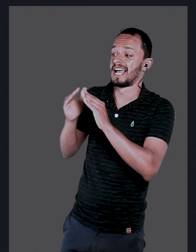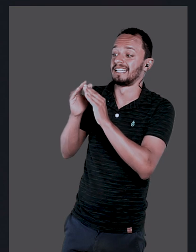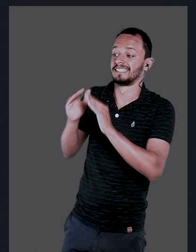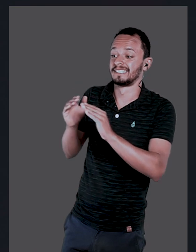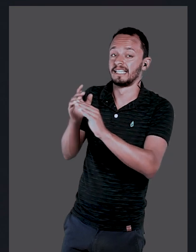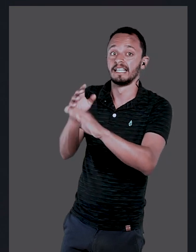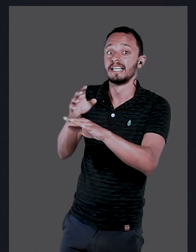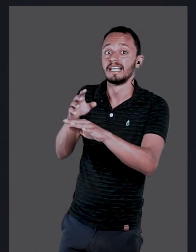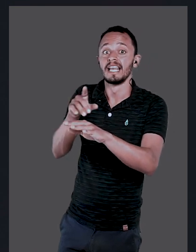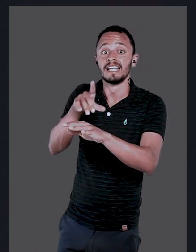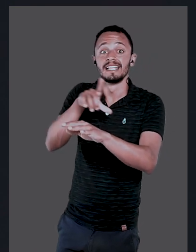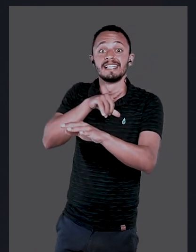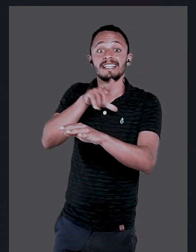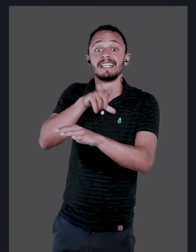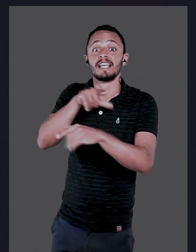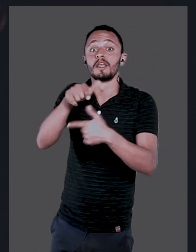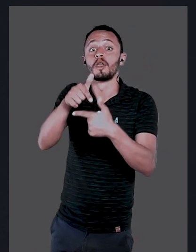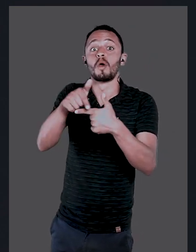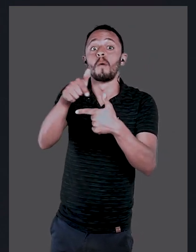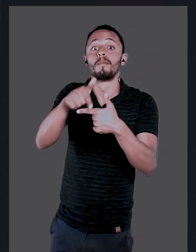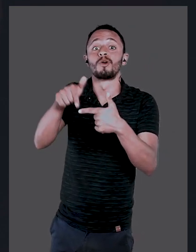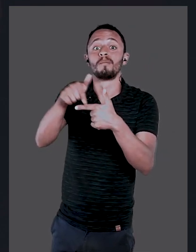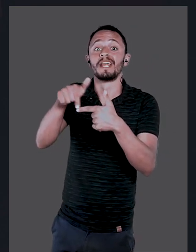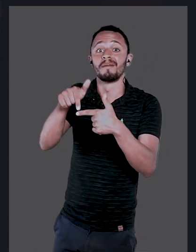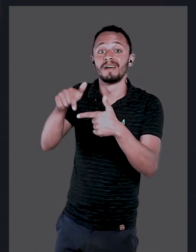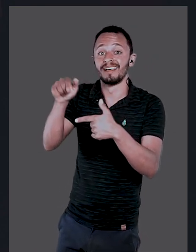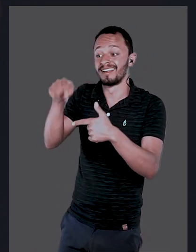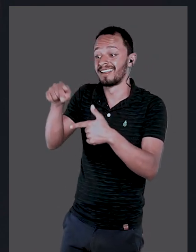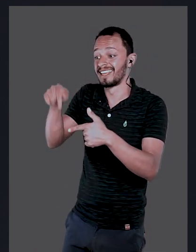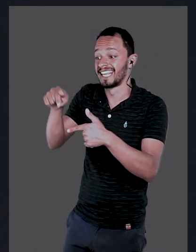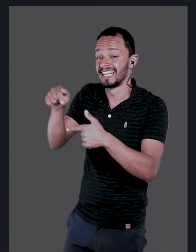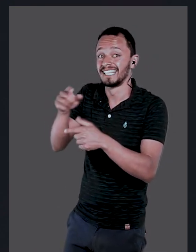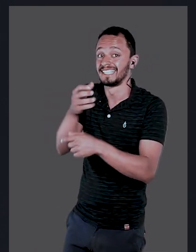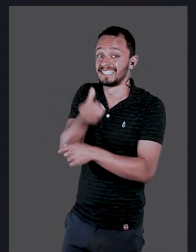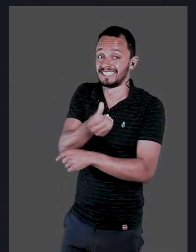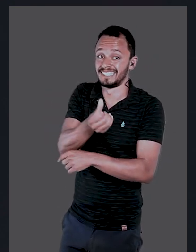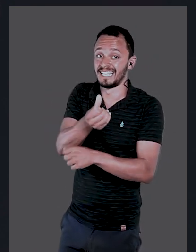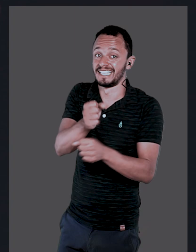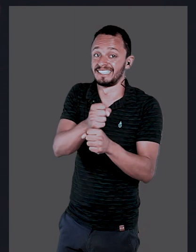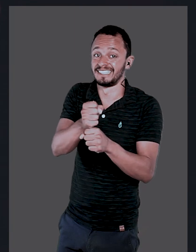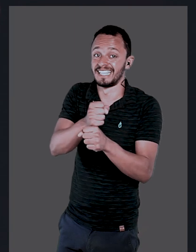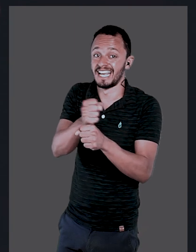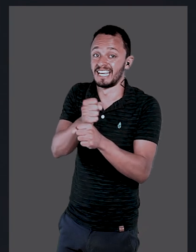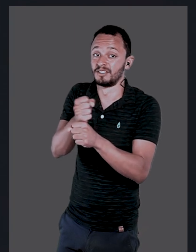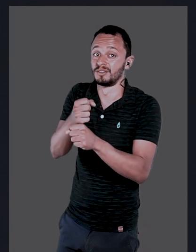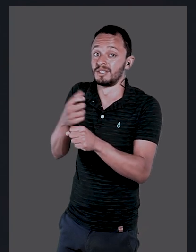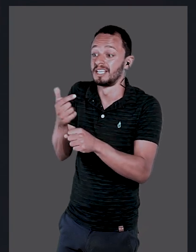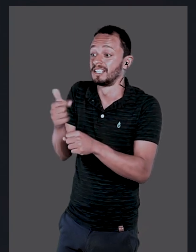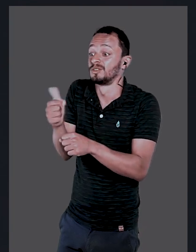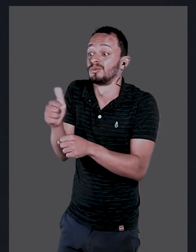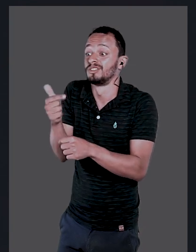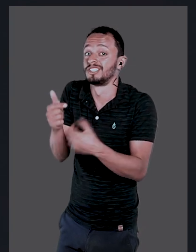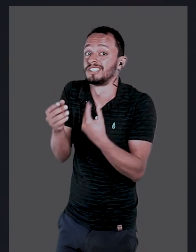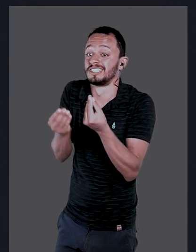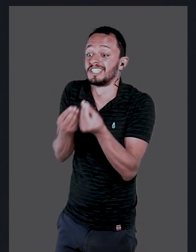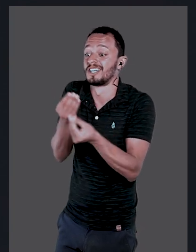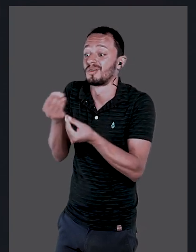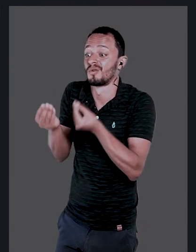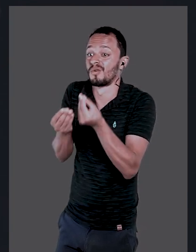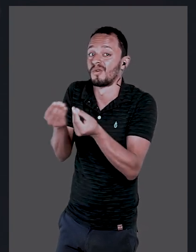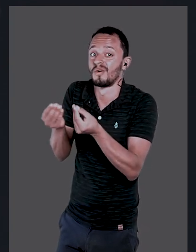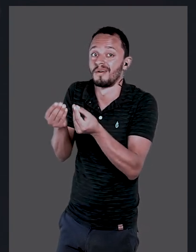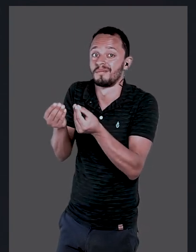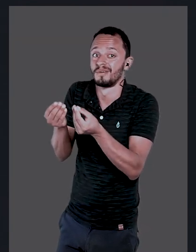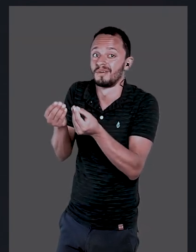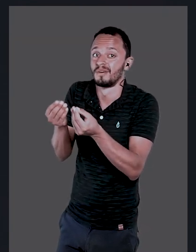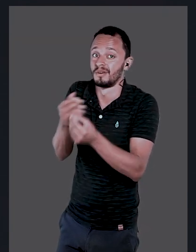para sustentar a casa da cidade e a casa de férias. E isso era um problema do dinamarquês há uns 6 anos, ou o